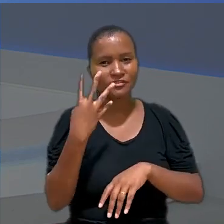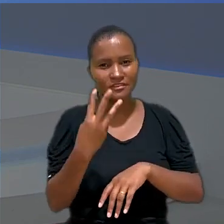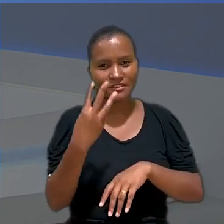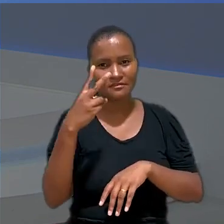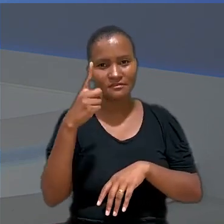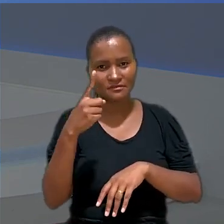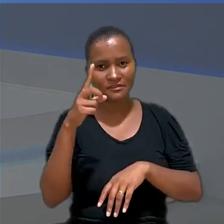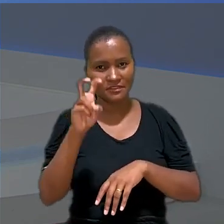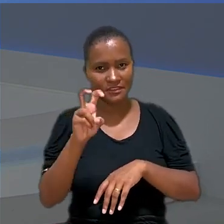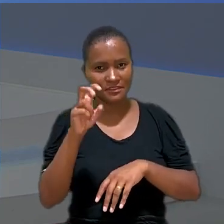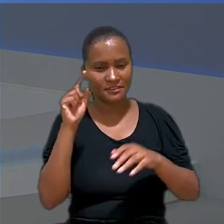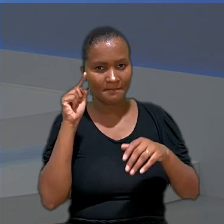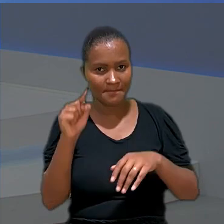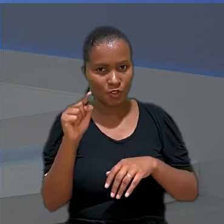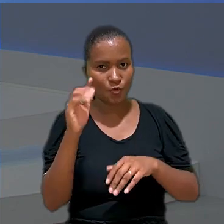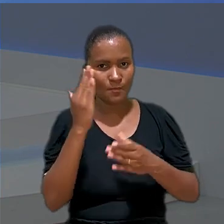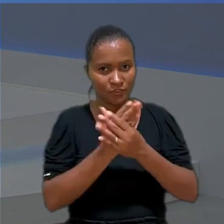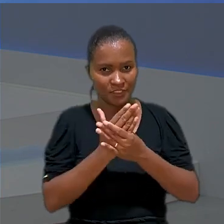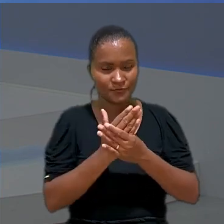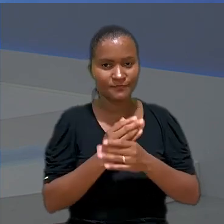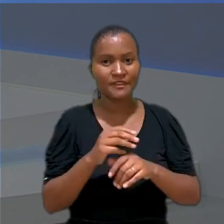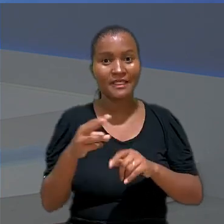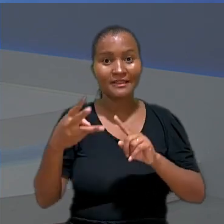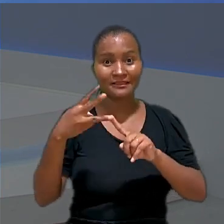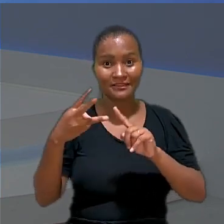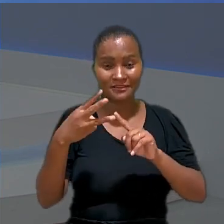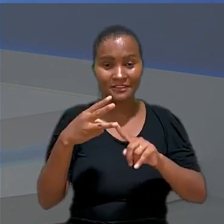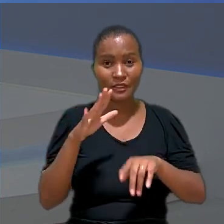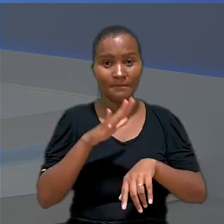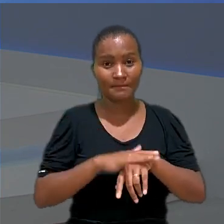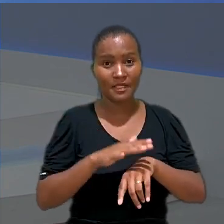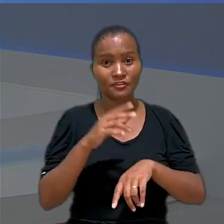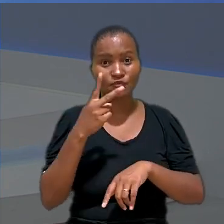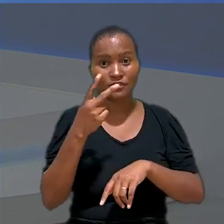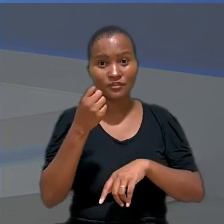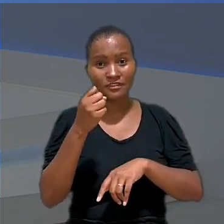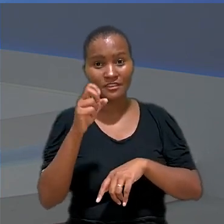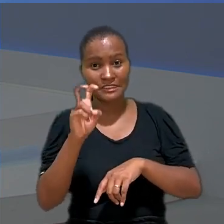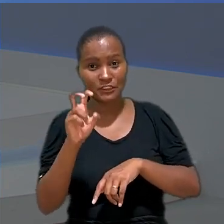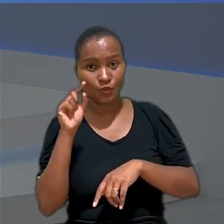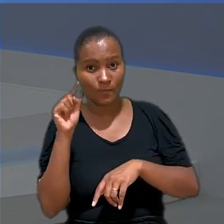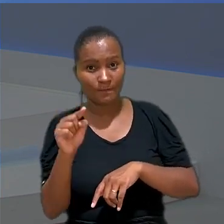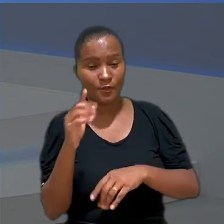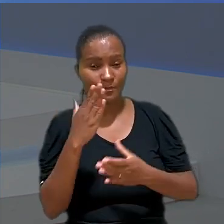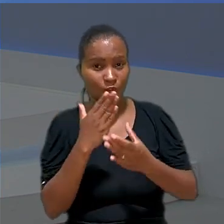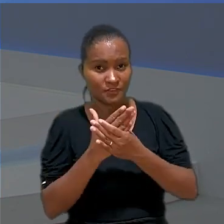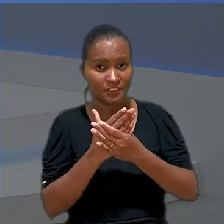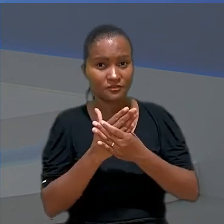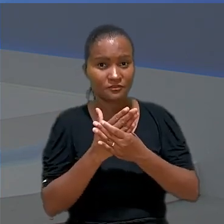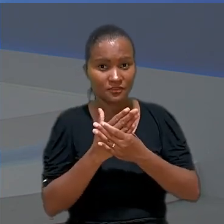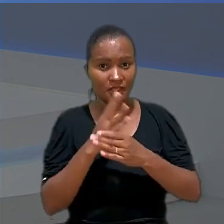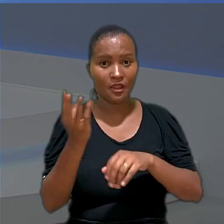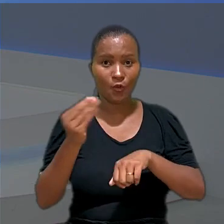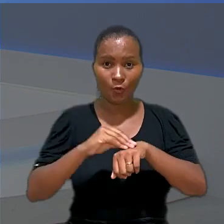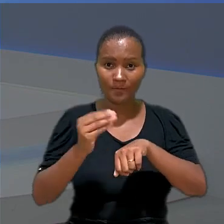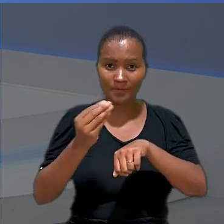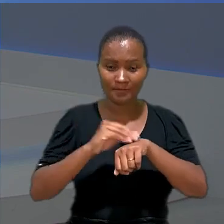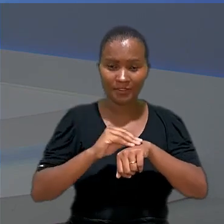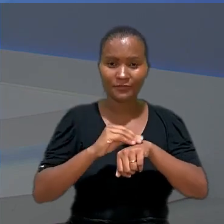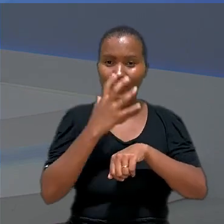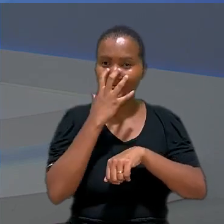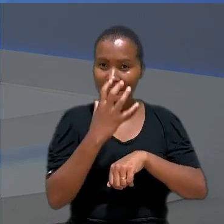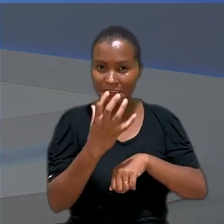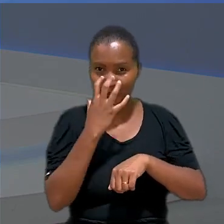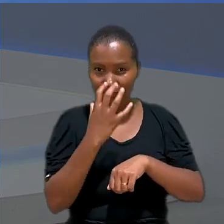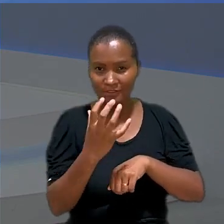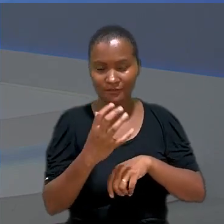de 315 mil processos. Em terceiro lugar, em mais de 285 mil processos, está o adicional